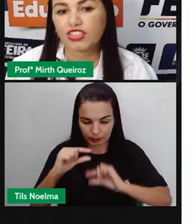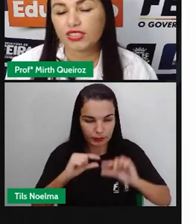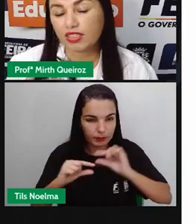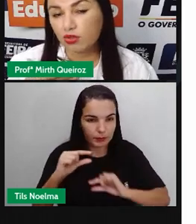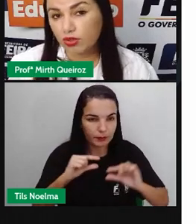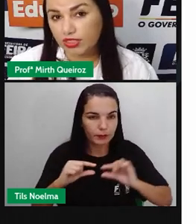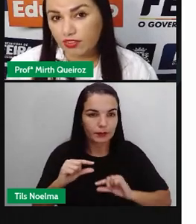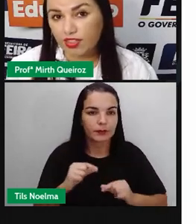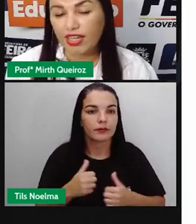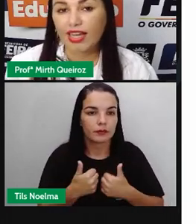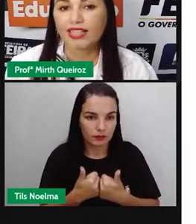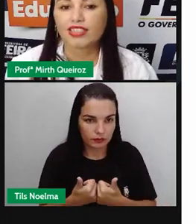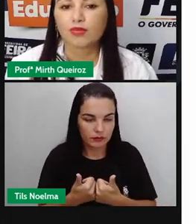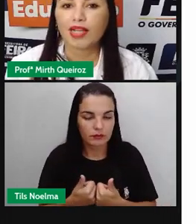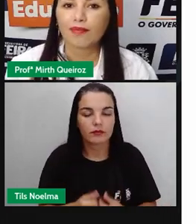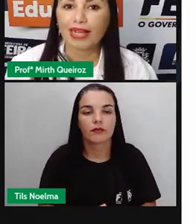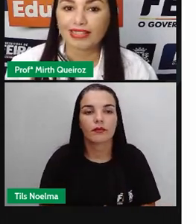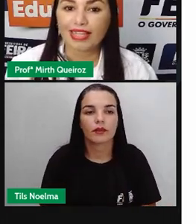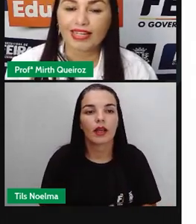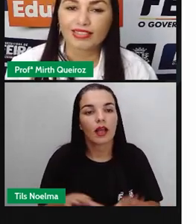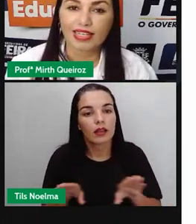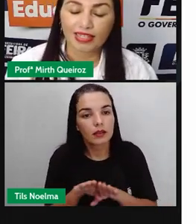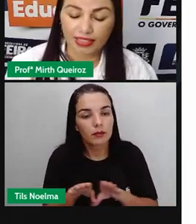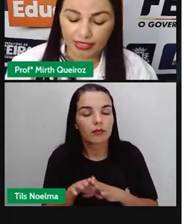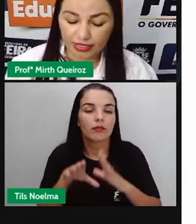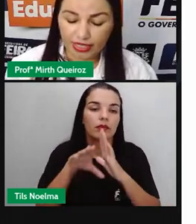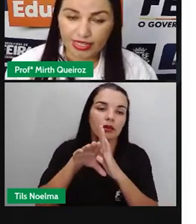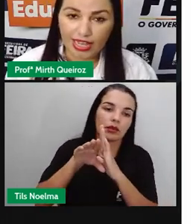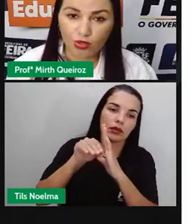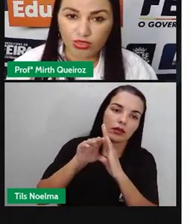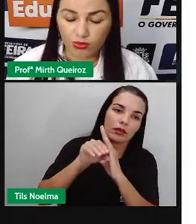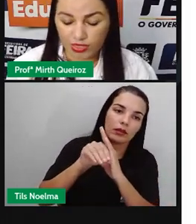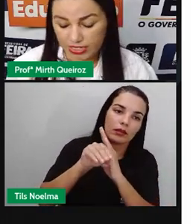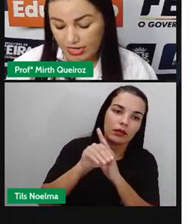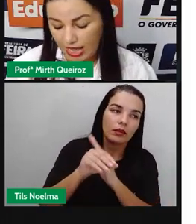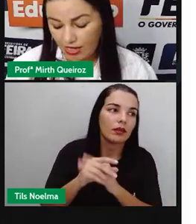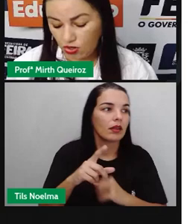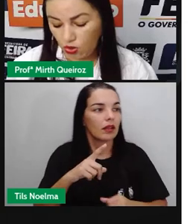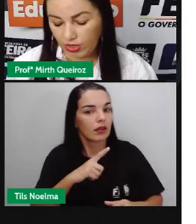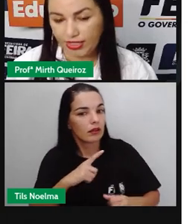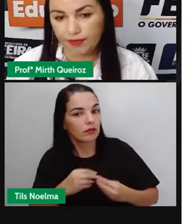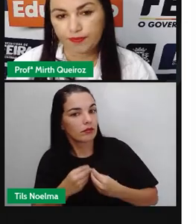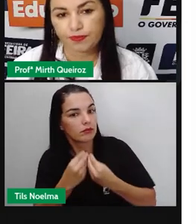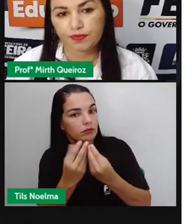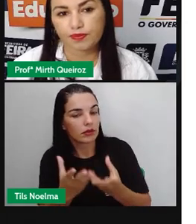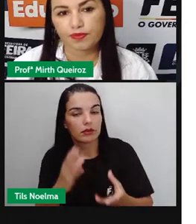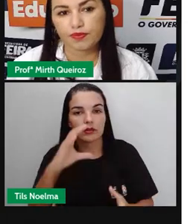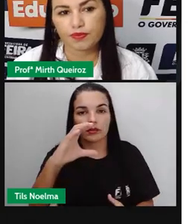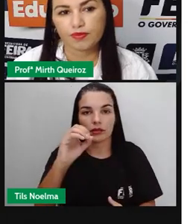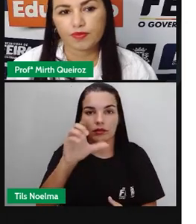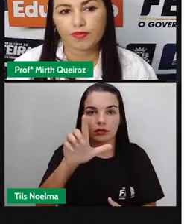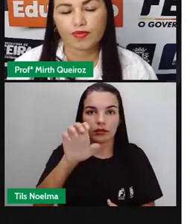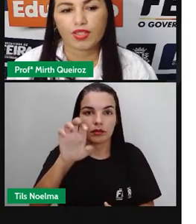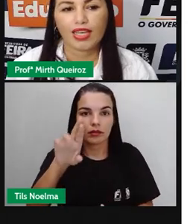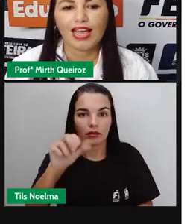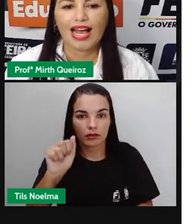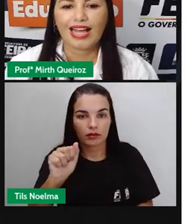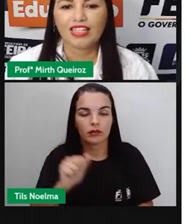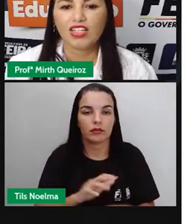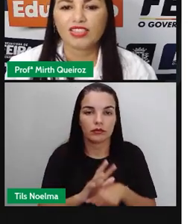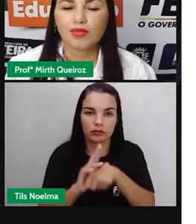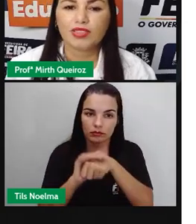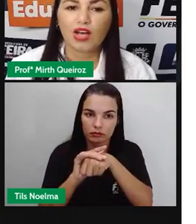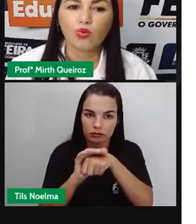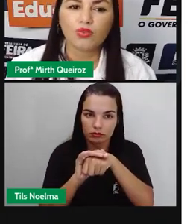ali presentes inclusive essas bactérias na e que causam aí a cólera e